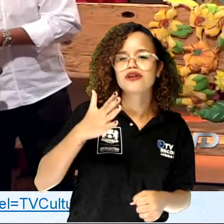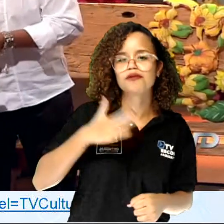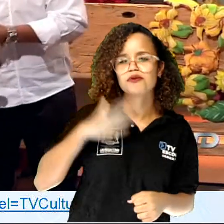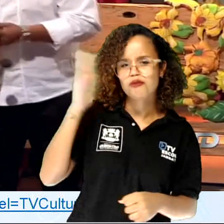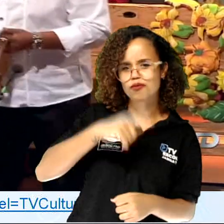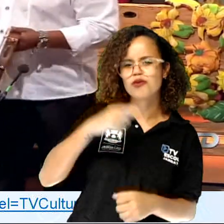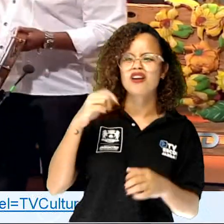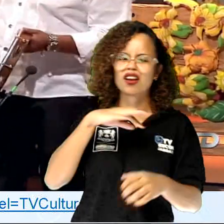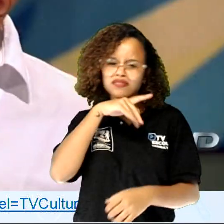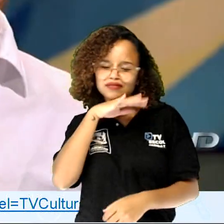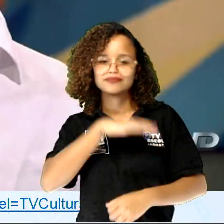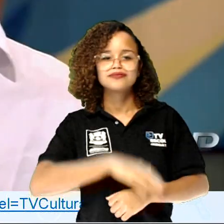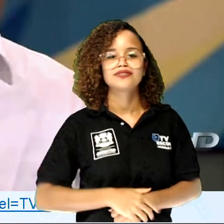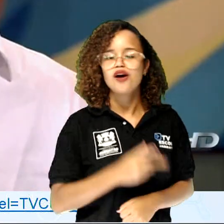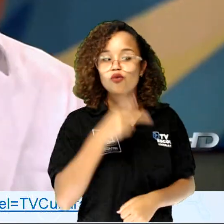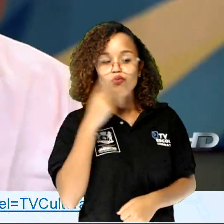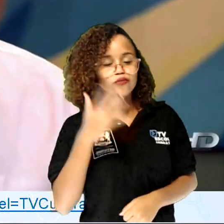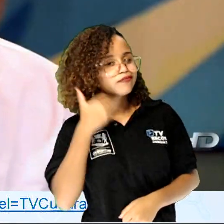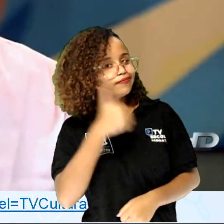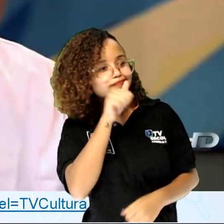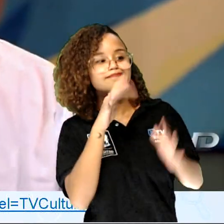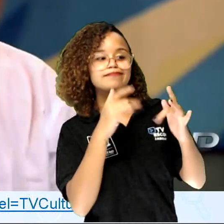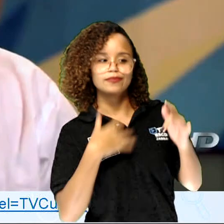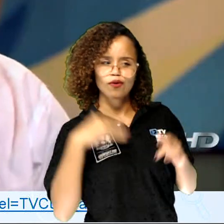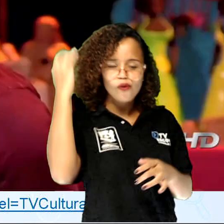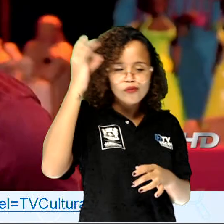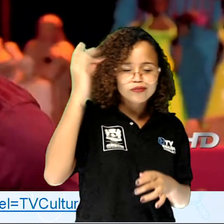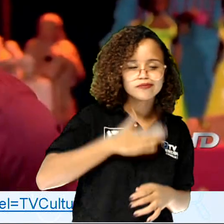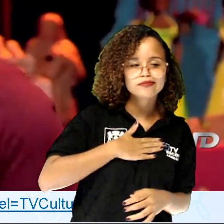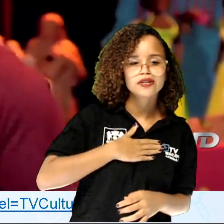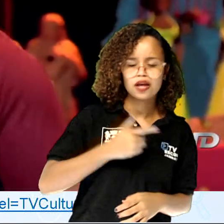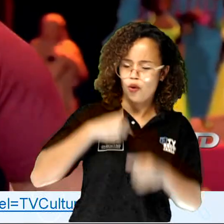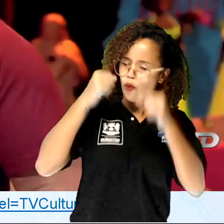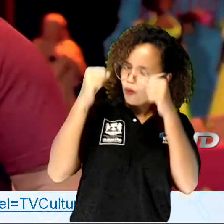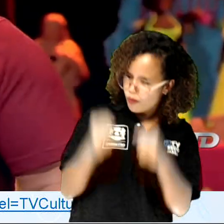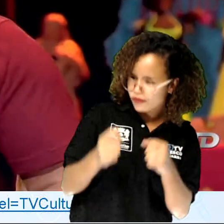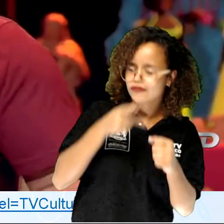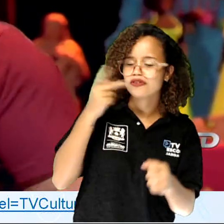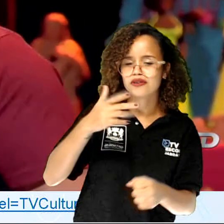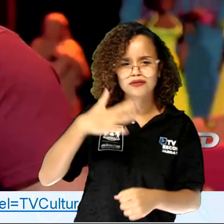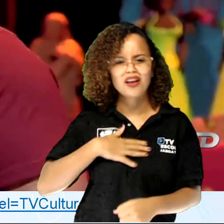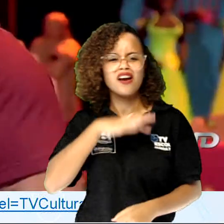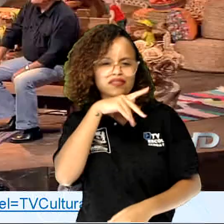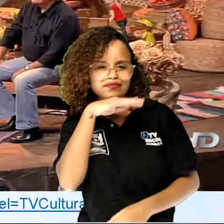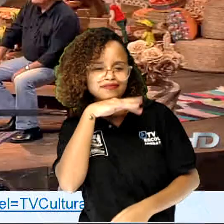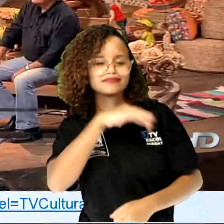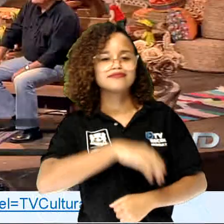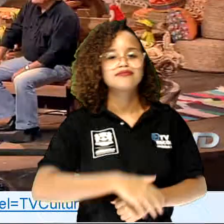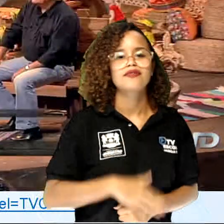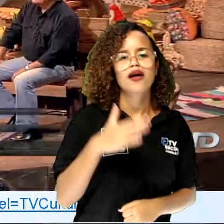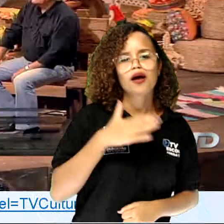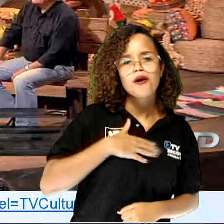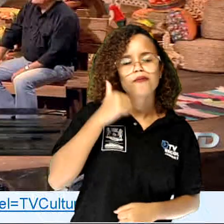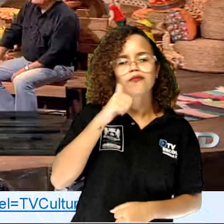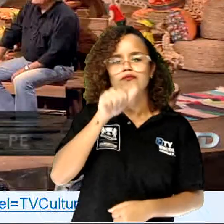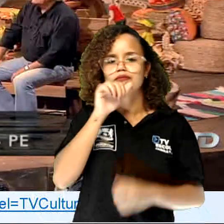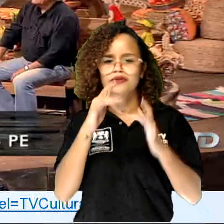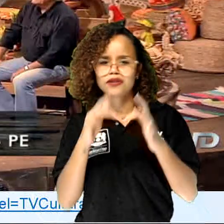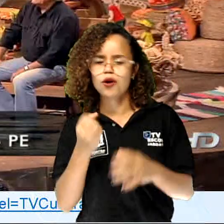Professora Preguiçosa. E aqui, por que o título da anedota é Professora Preguiçosa? Porque a professora não dava